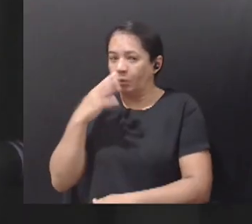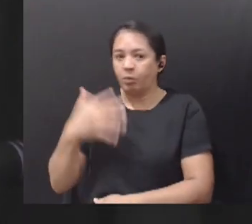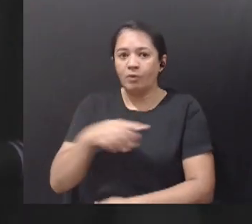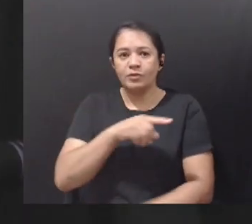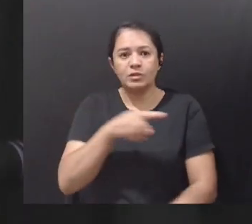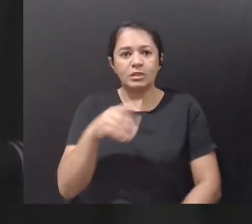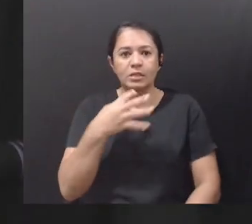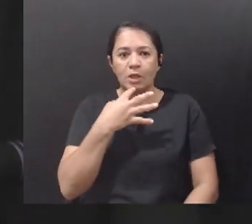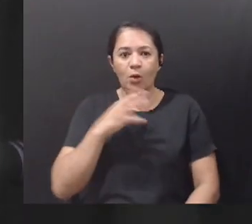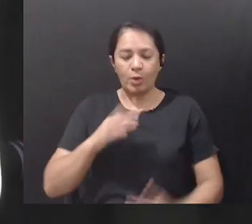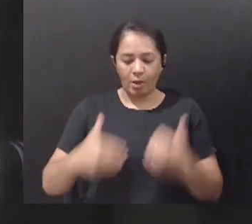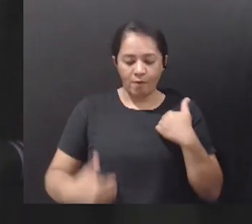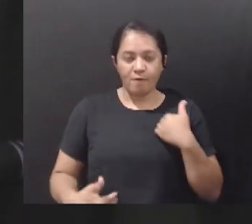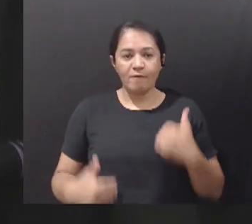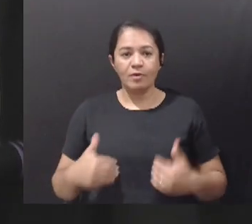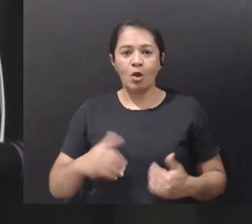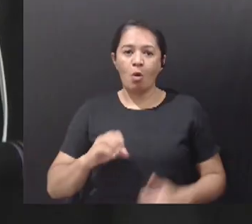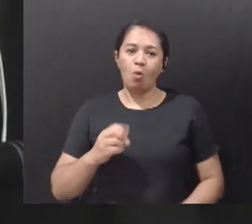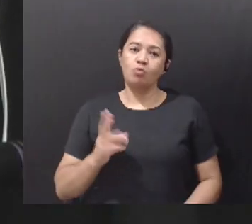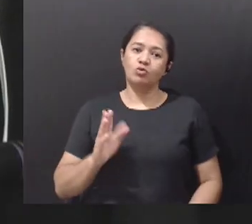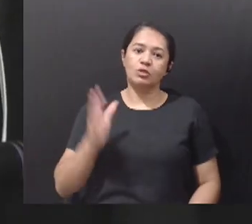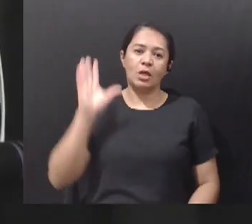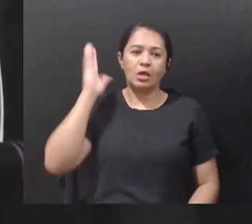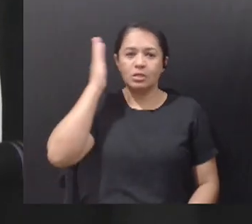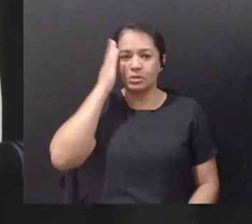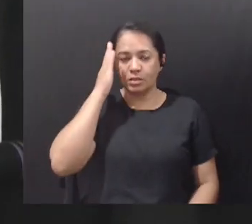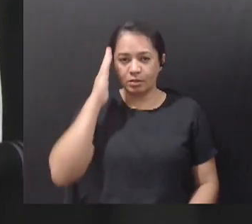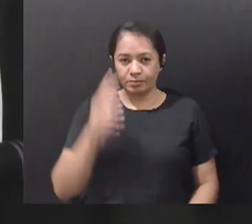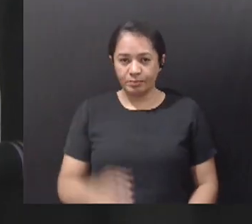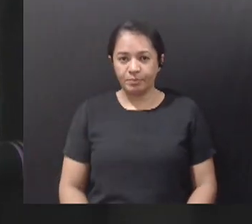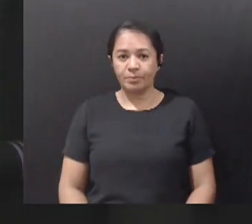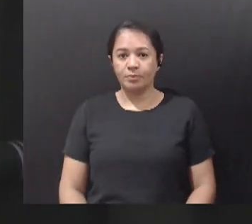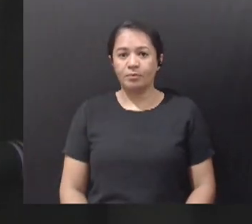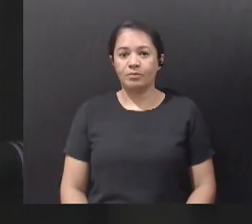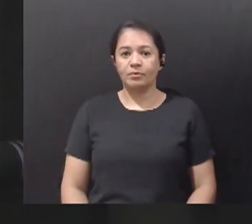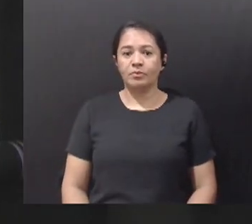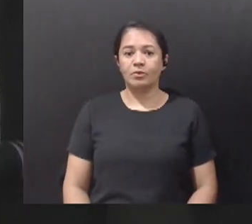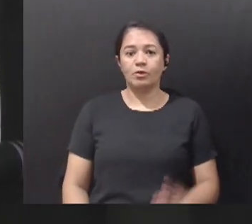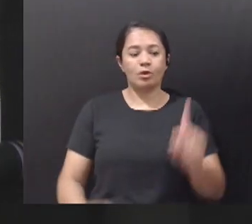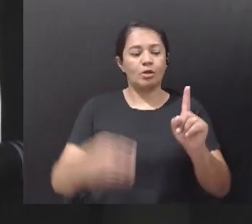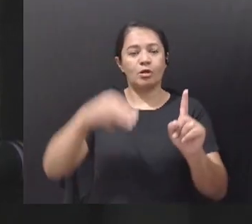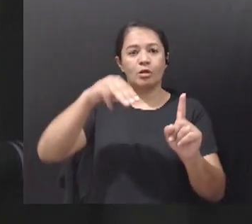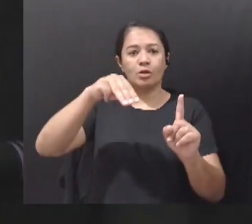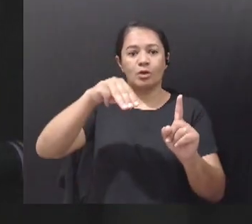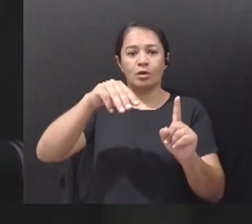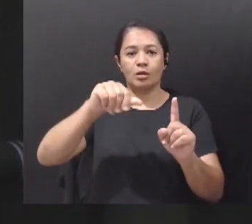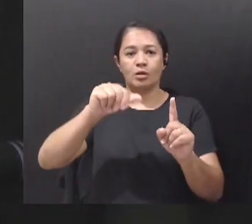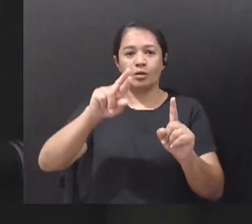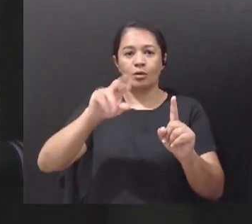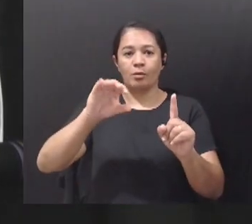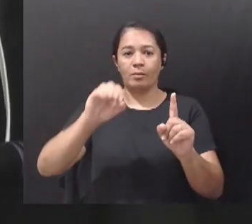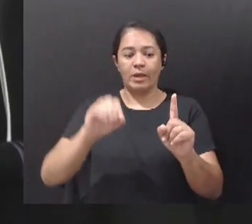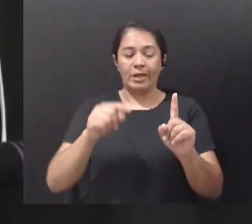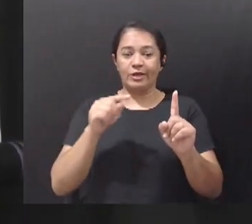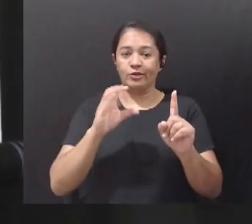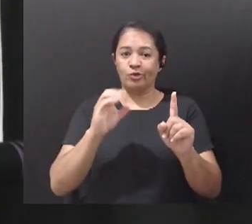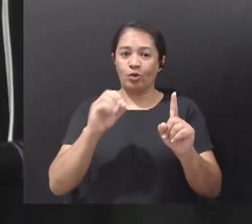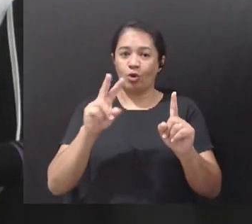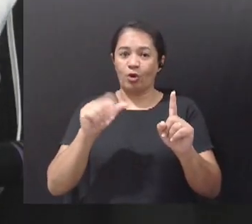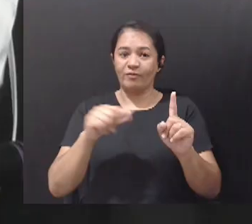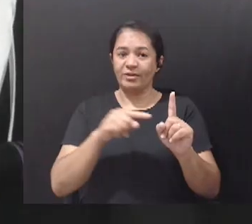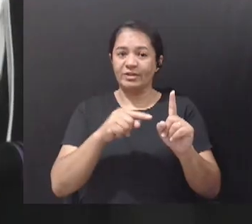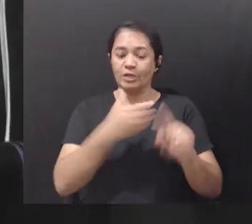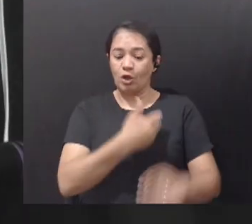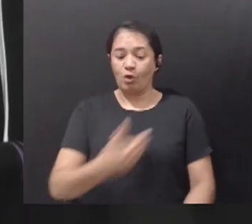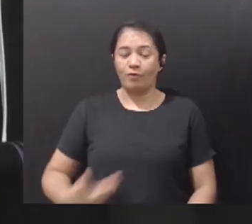outros talvez tenham ouvido falar, os mais jovens, mas era o Mário Covas. O Mário Covas foi um grande governador de São Paulo, foi um grande político no Brasil, e